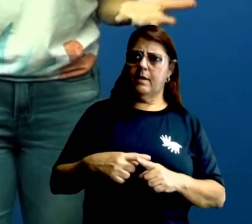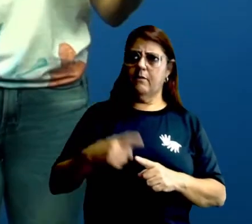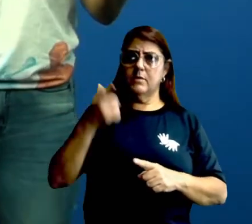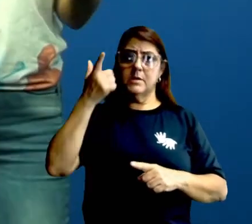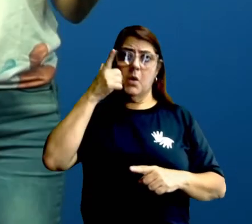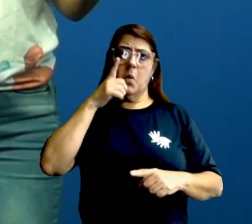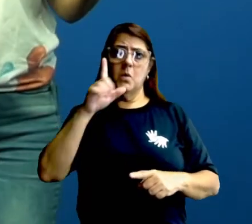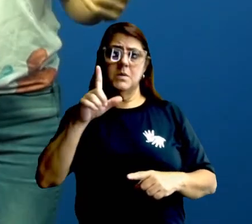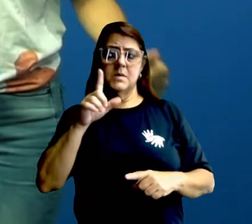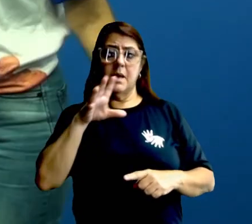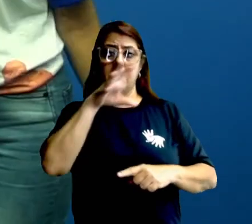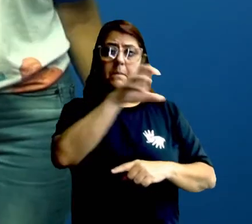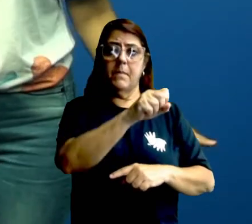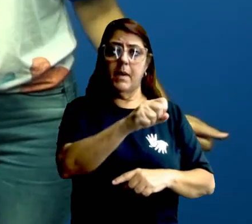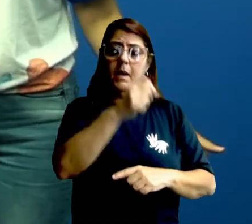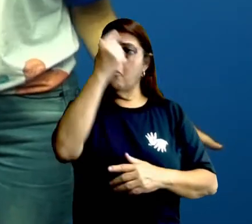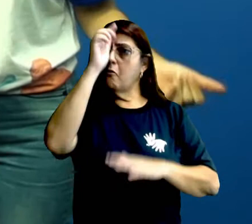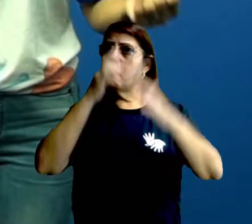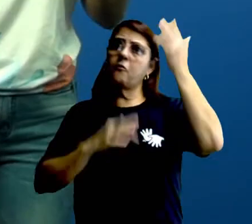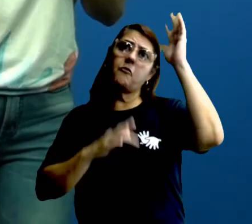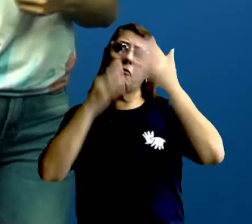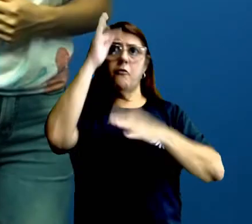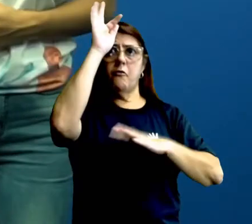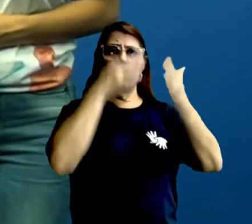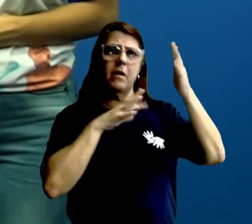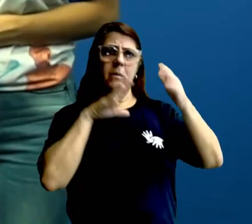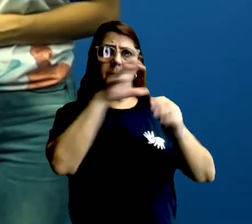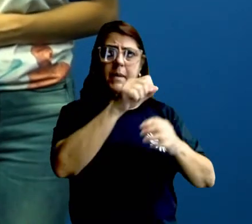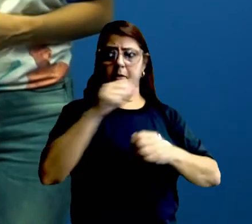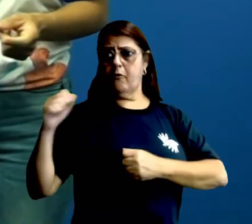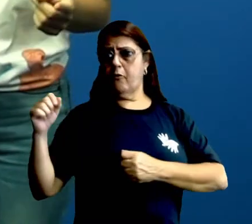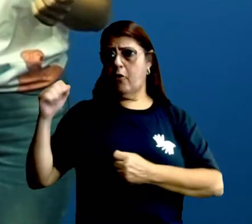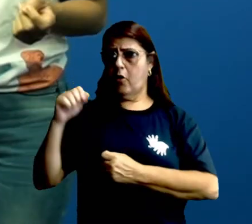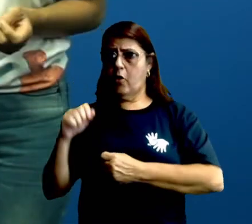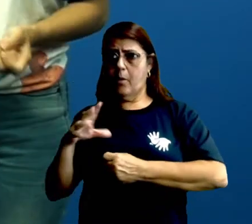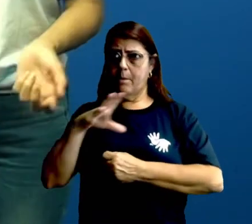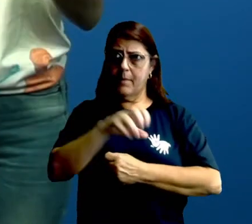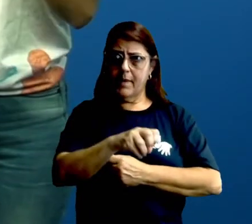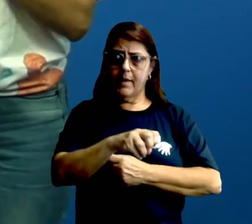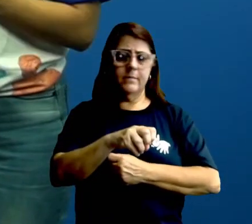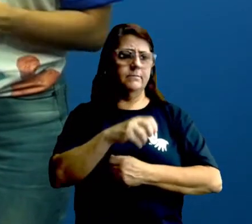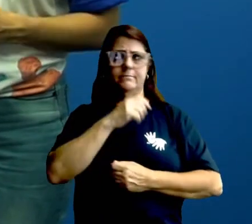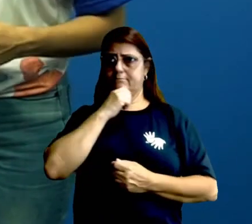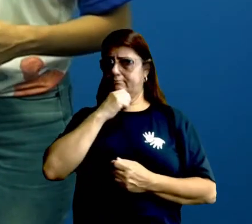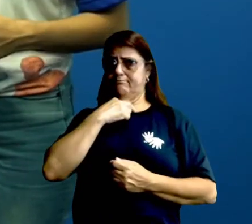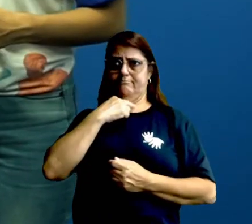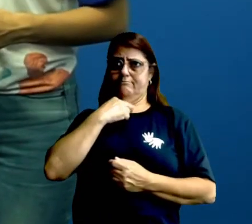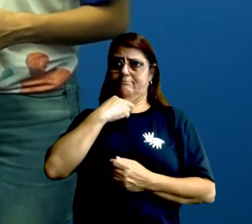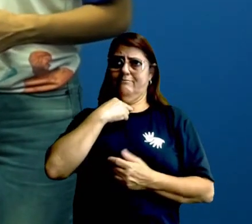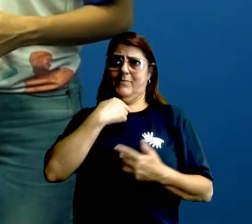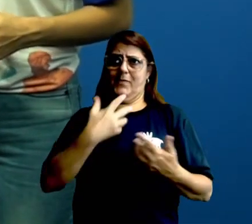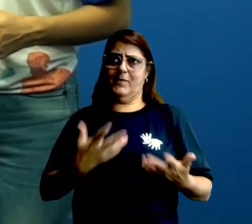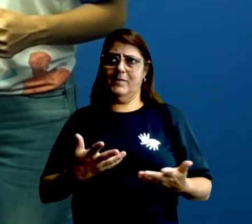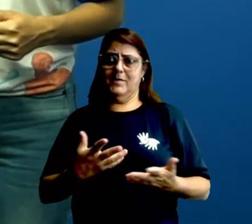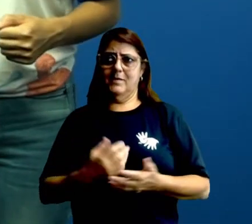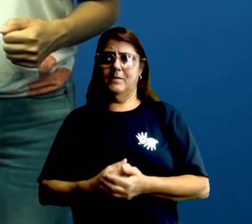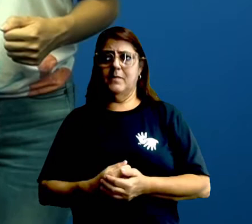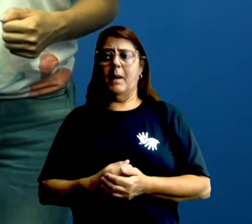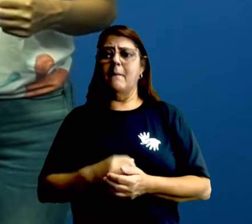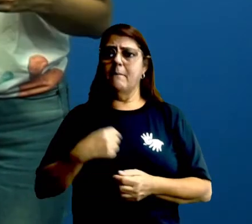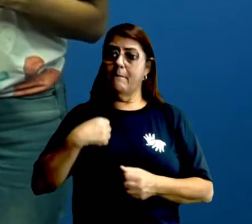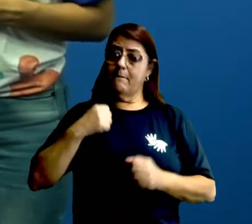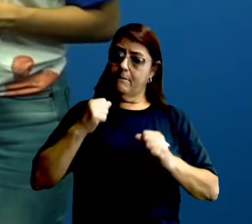você consegue pegar o frevo? Você consegue pegar o forró? Não. Você consegue ir